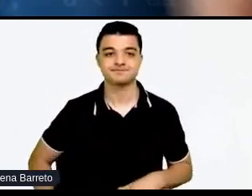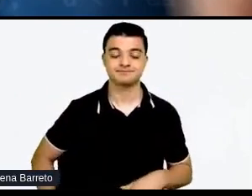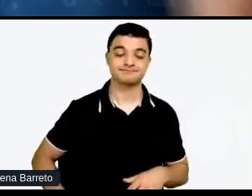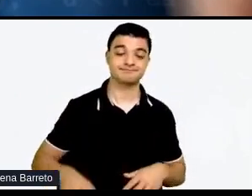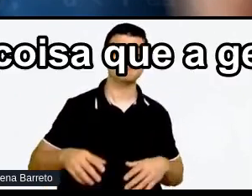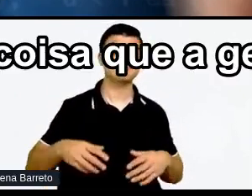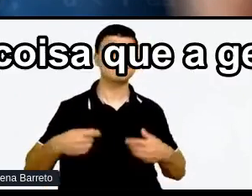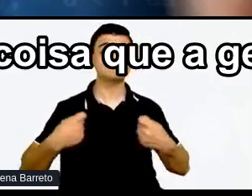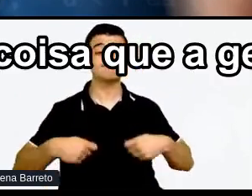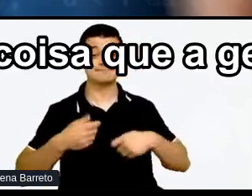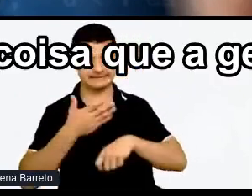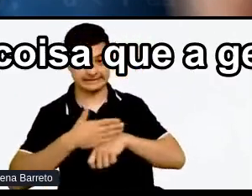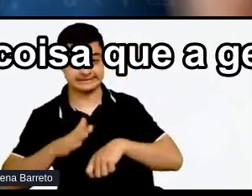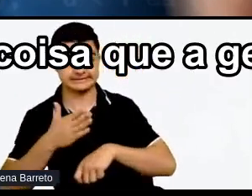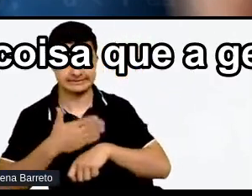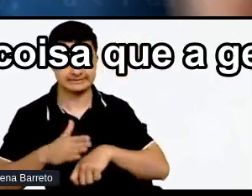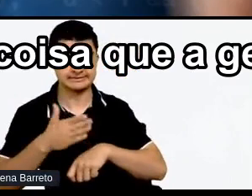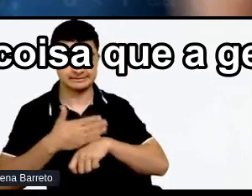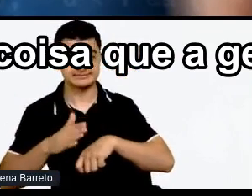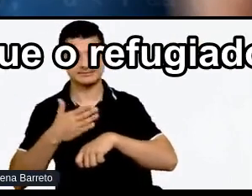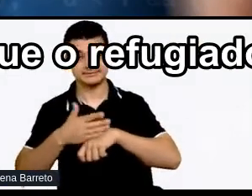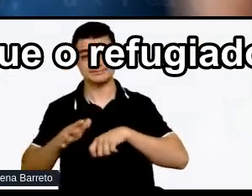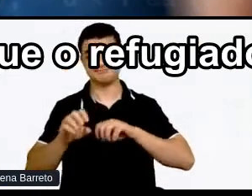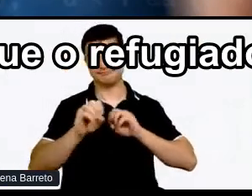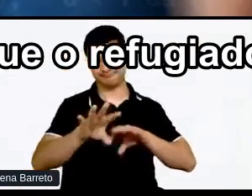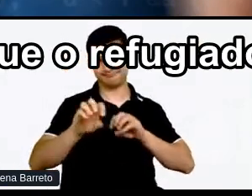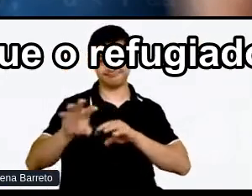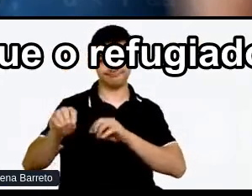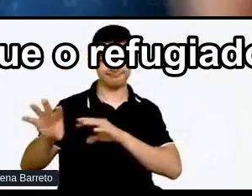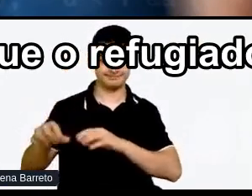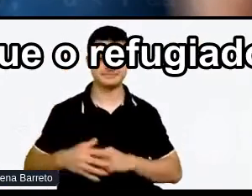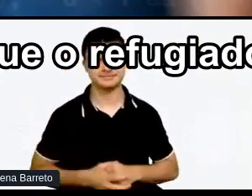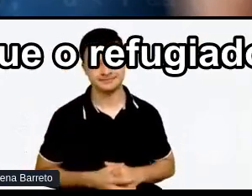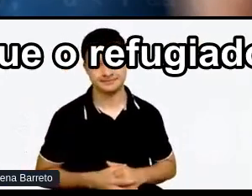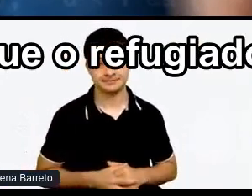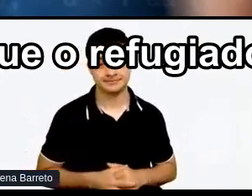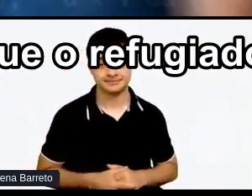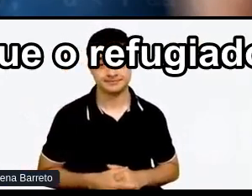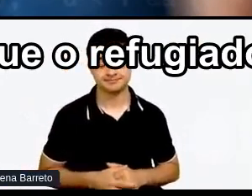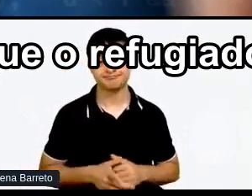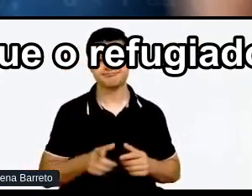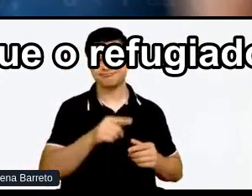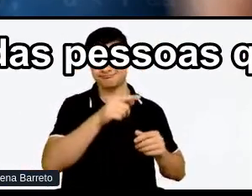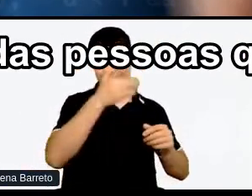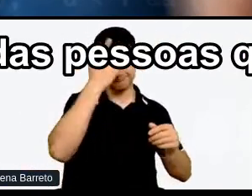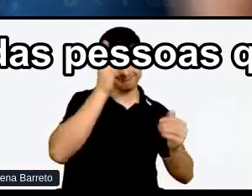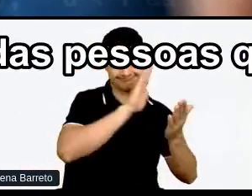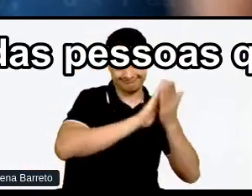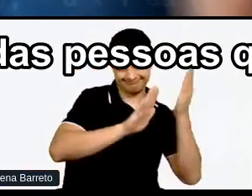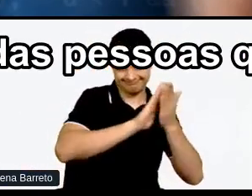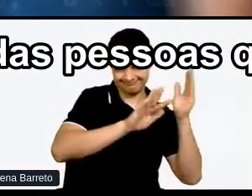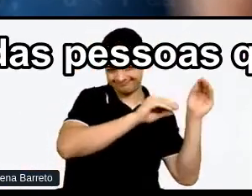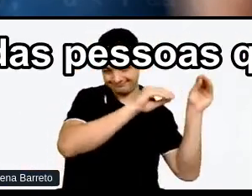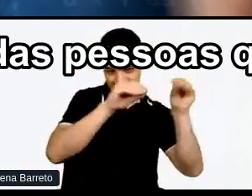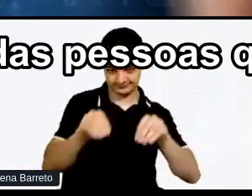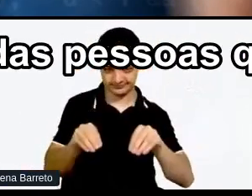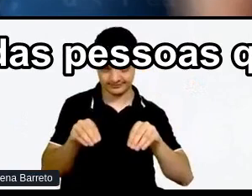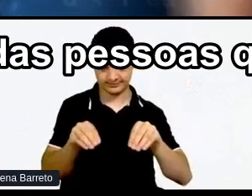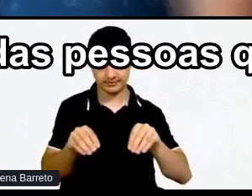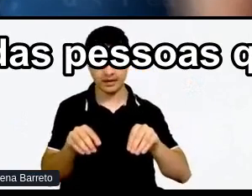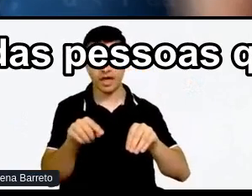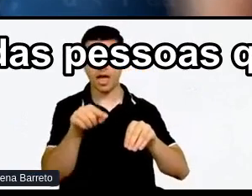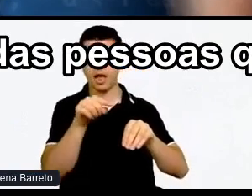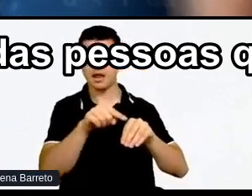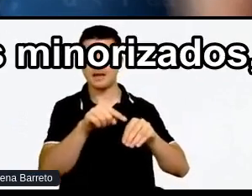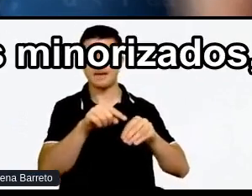treinamento. A primeira coisa que a gente tem que ter em mente é que o refugiado ele não vem pronto. E muitas das